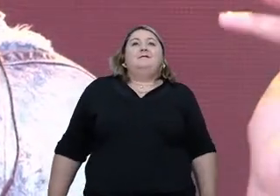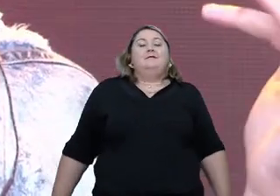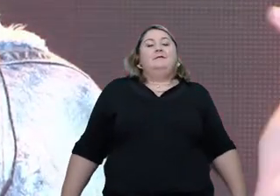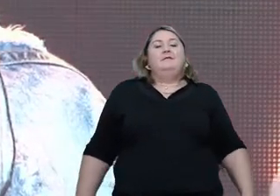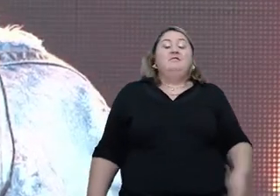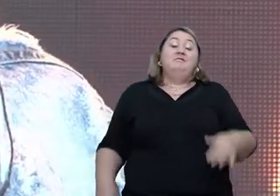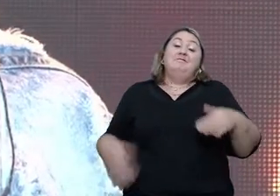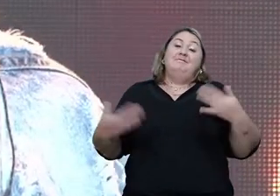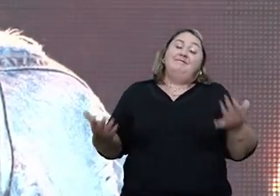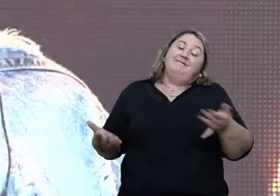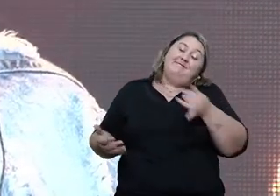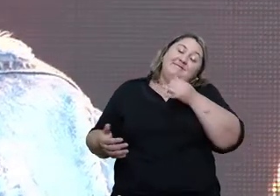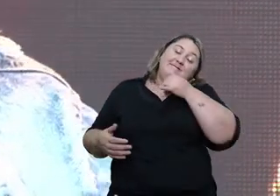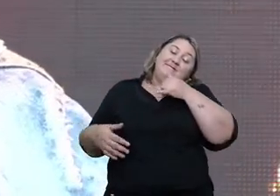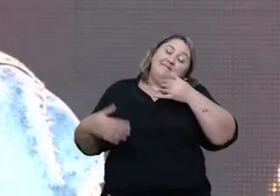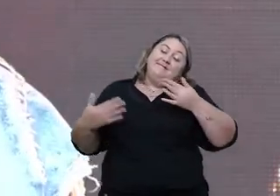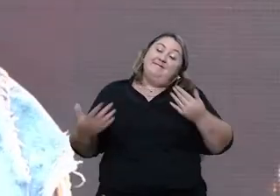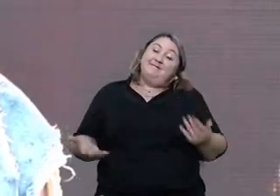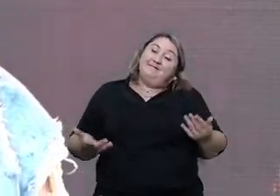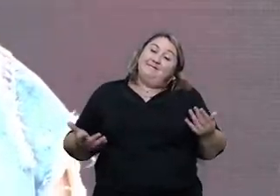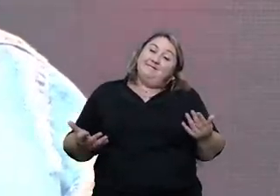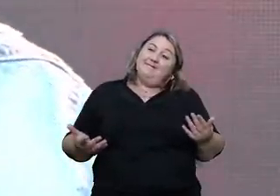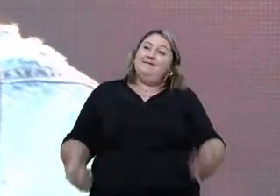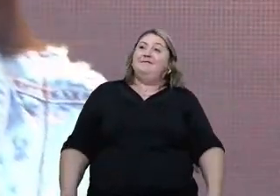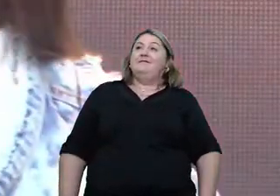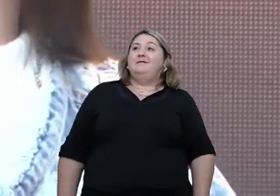amor. Que pena.